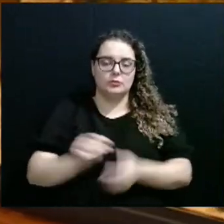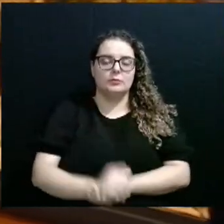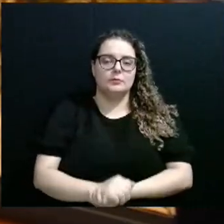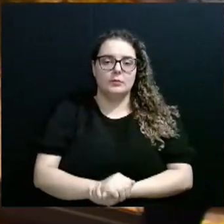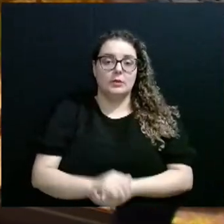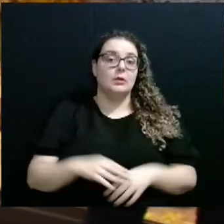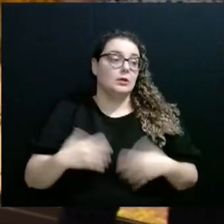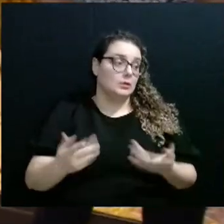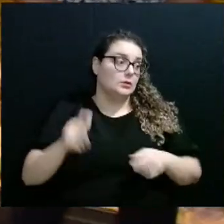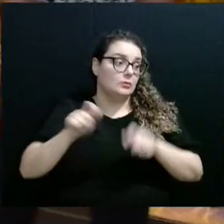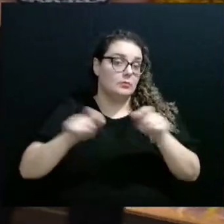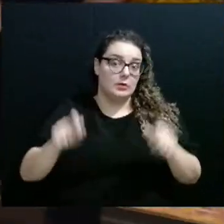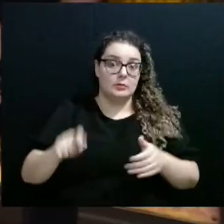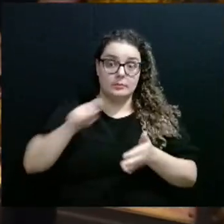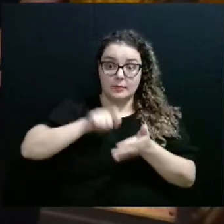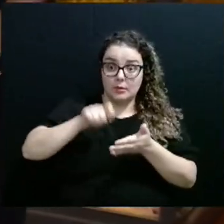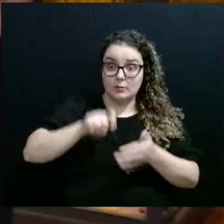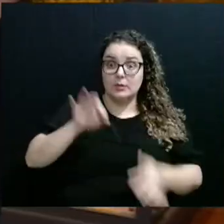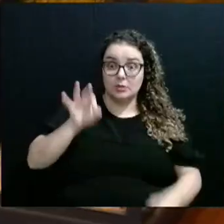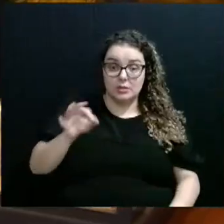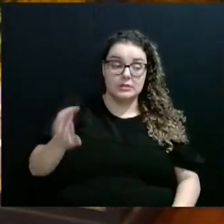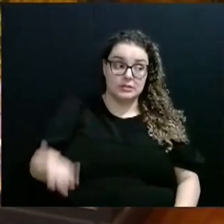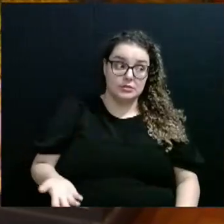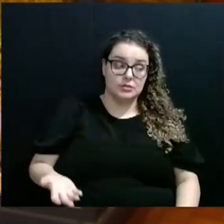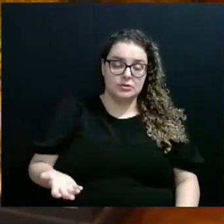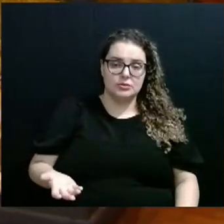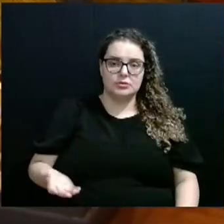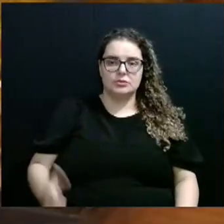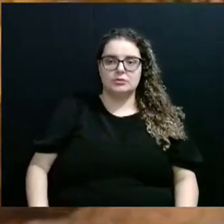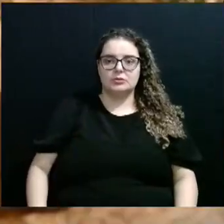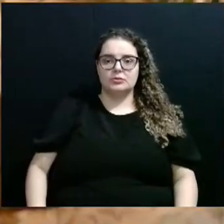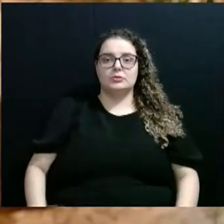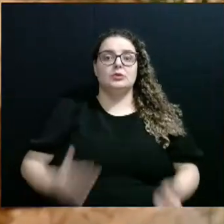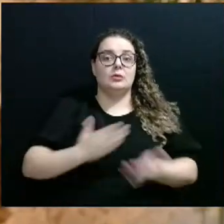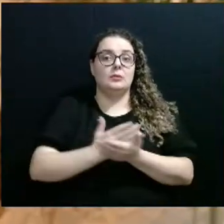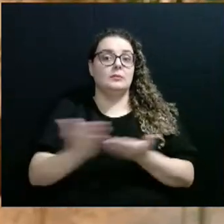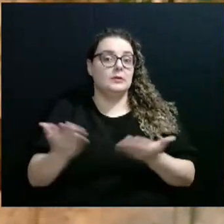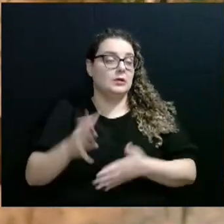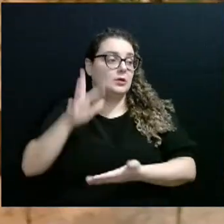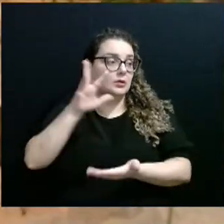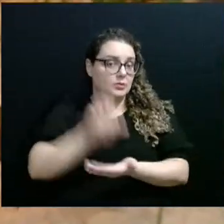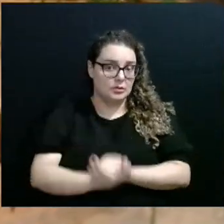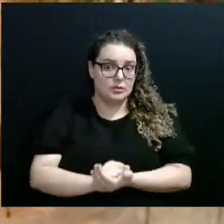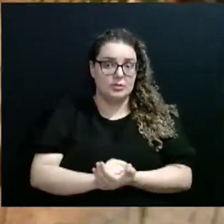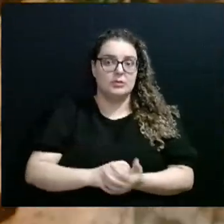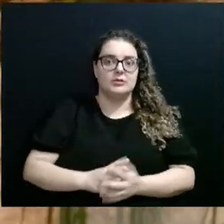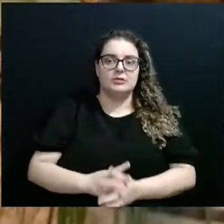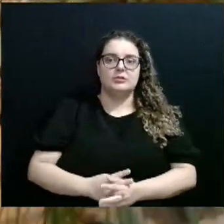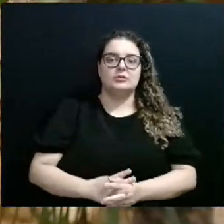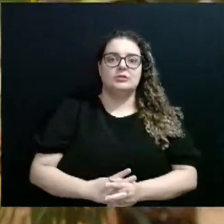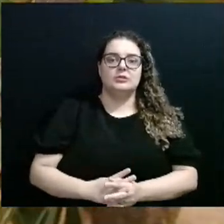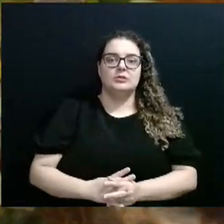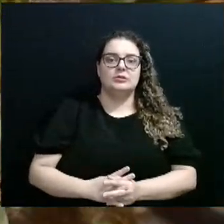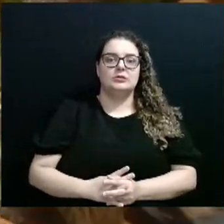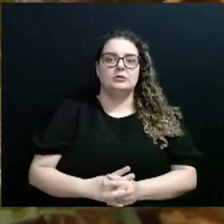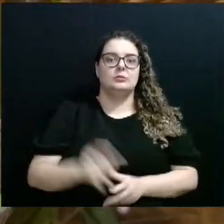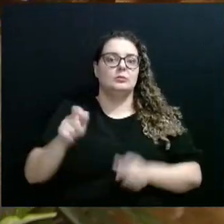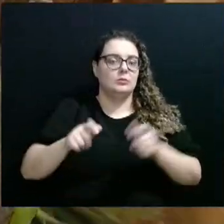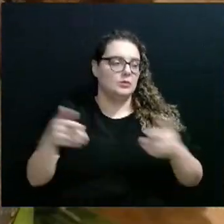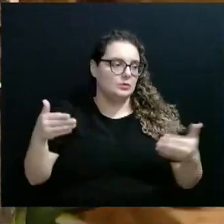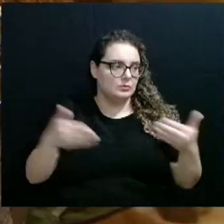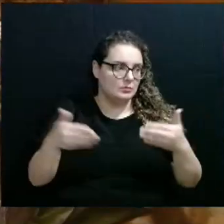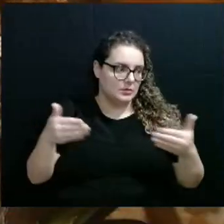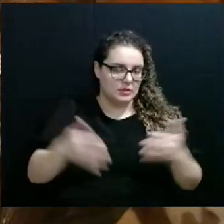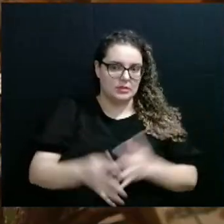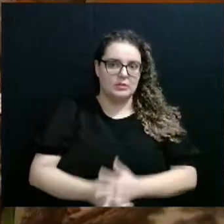anotar certinho. Começaram hoje as inscrições aqui para o pessoal participar. Quantos anos,